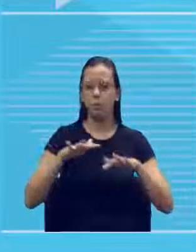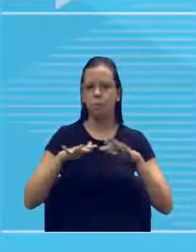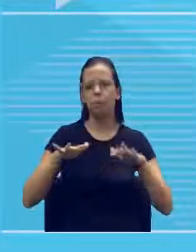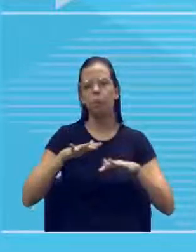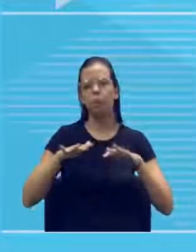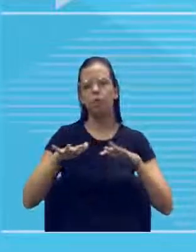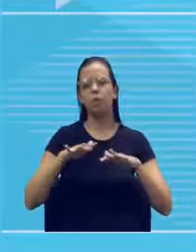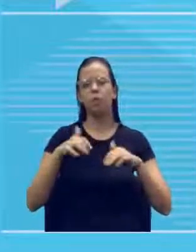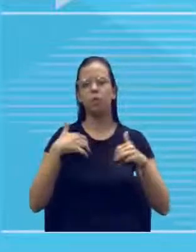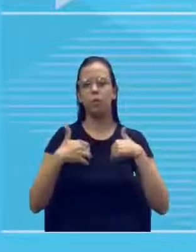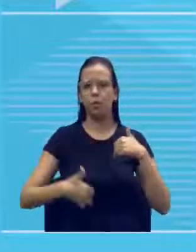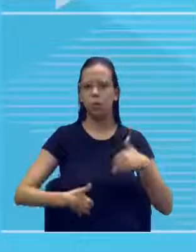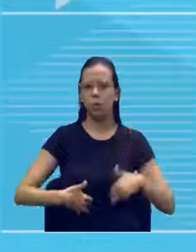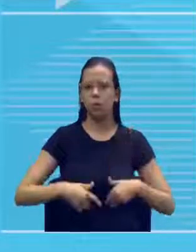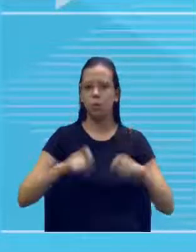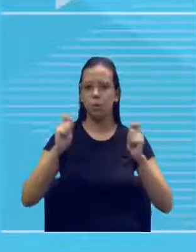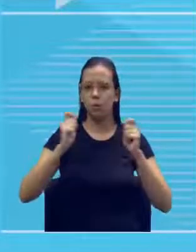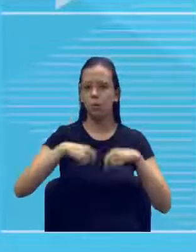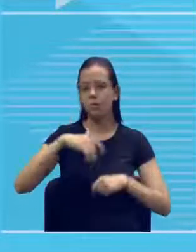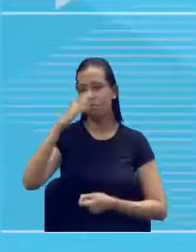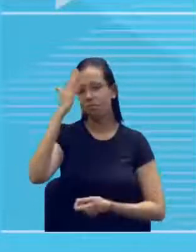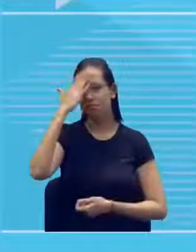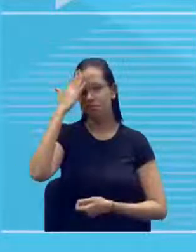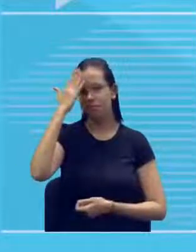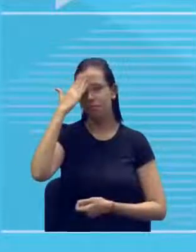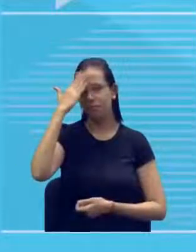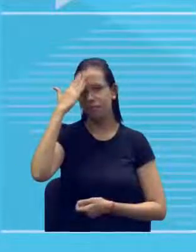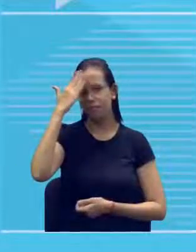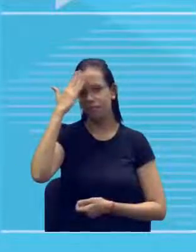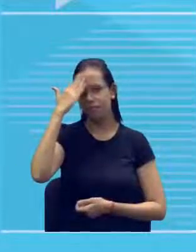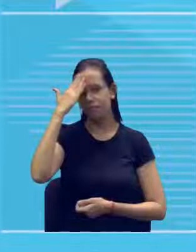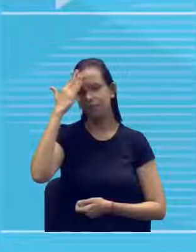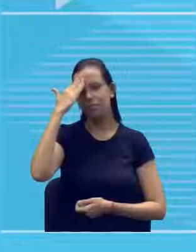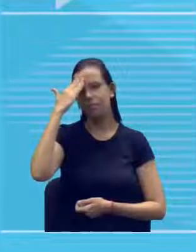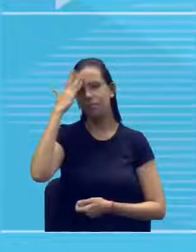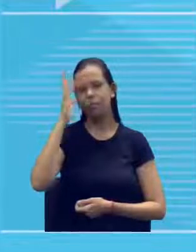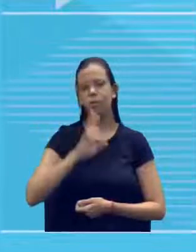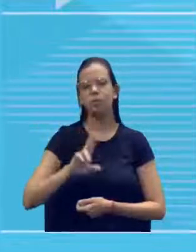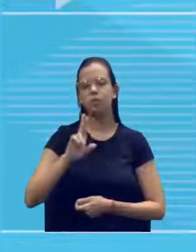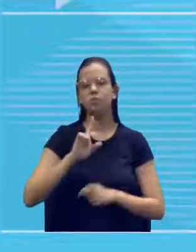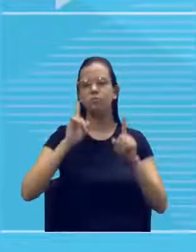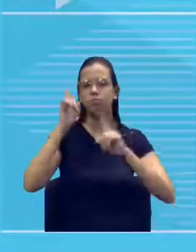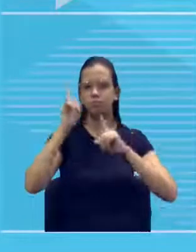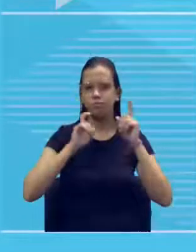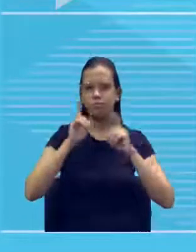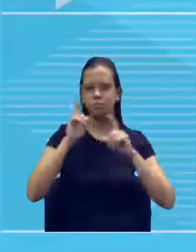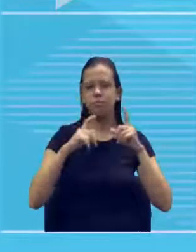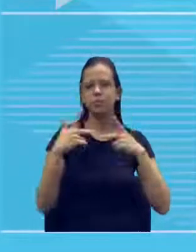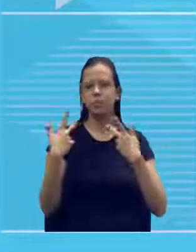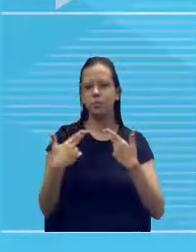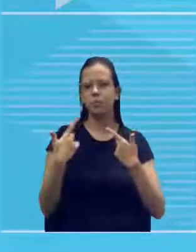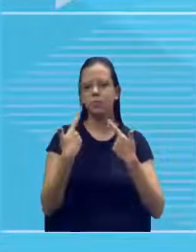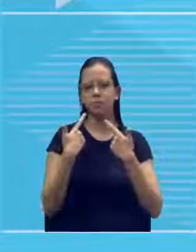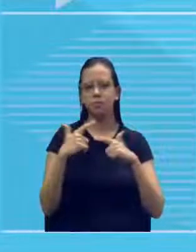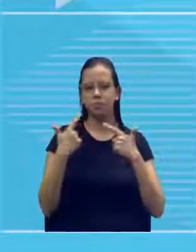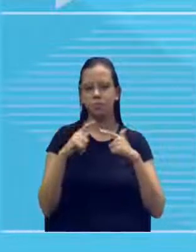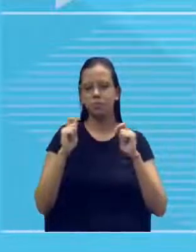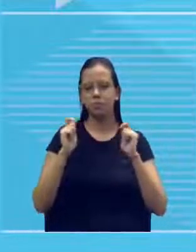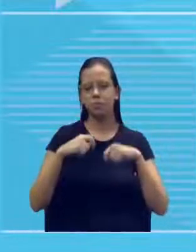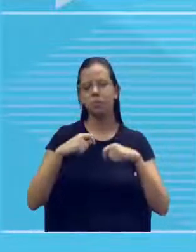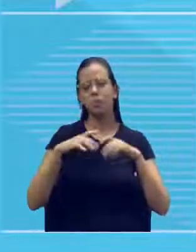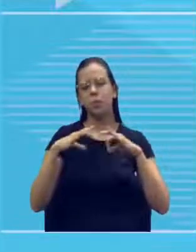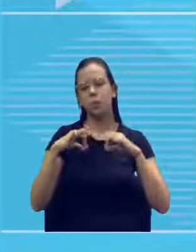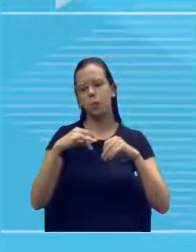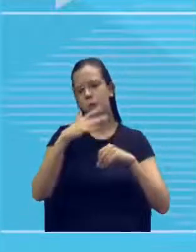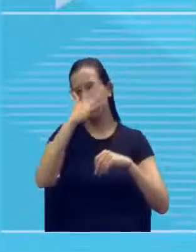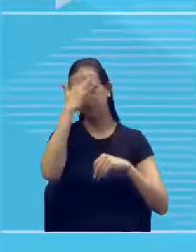possa entender de uma forma correta e deixar igual a linguagem, para que todas as pessoas